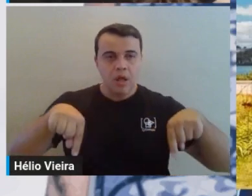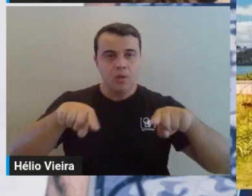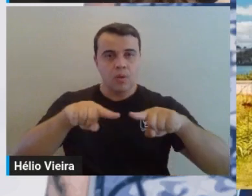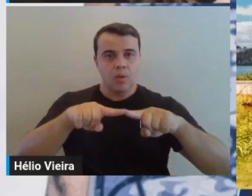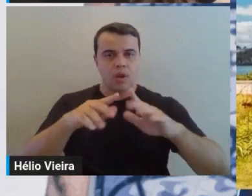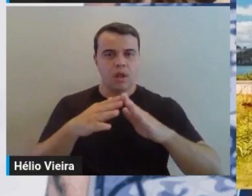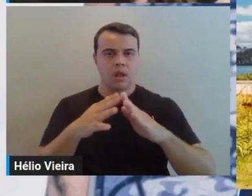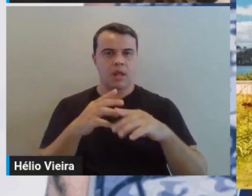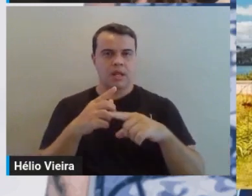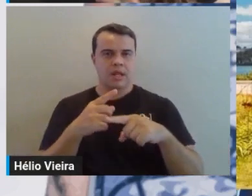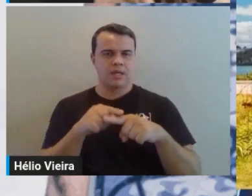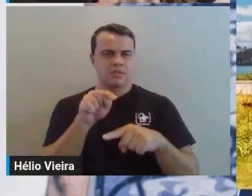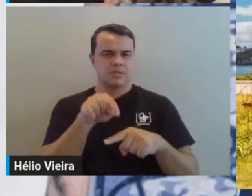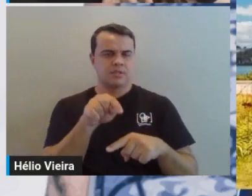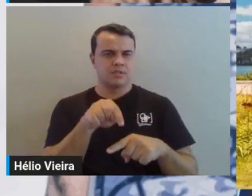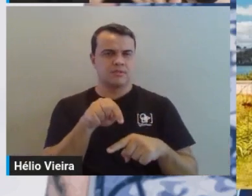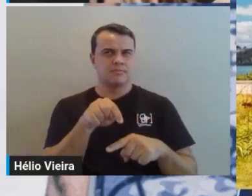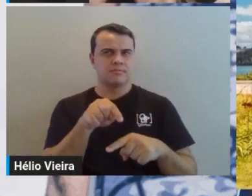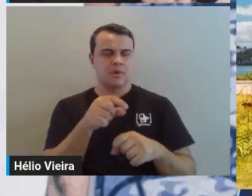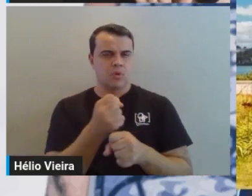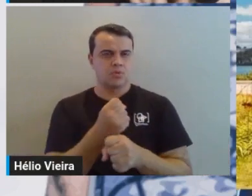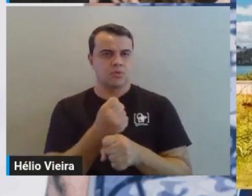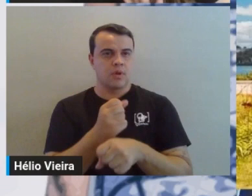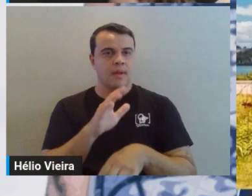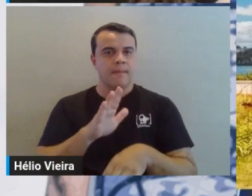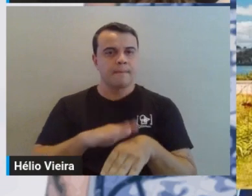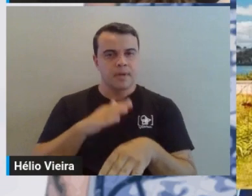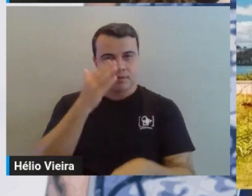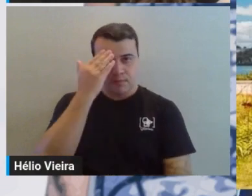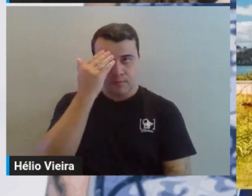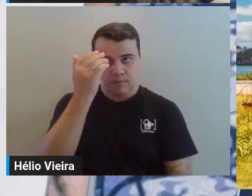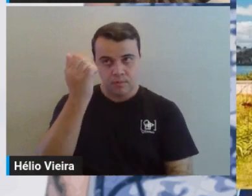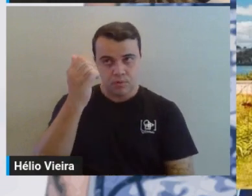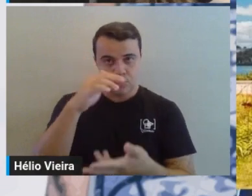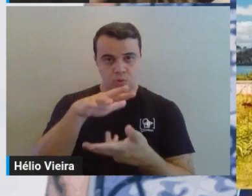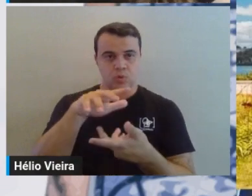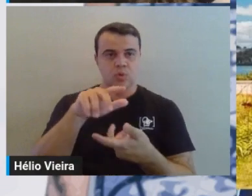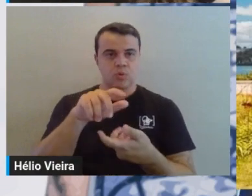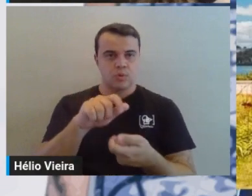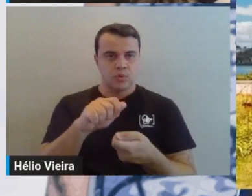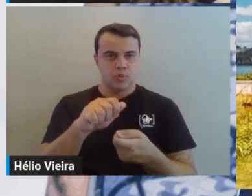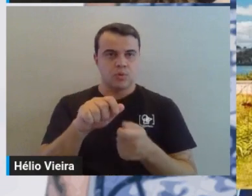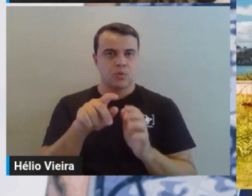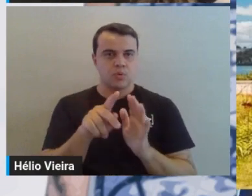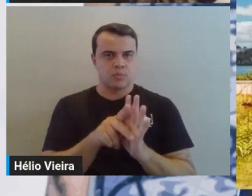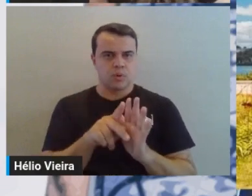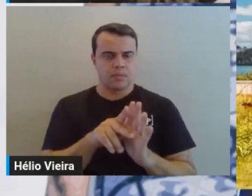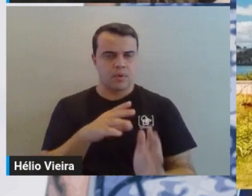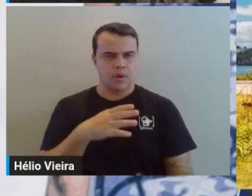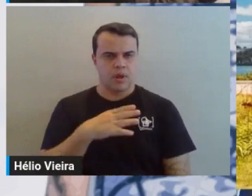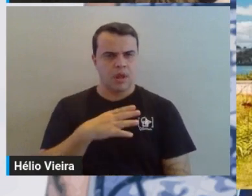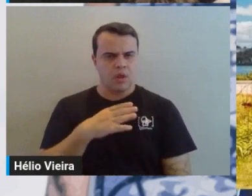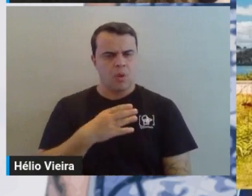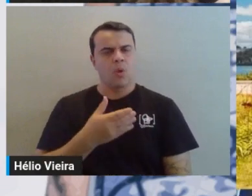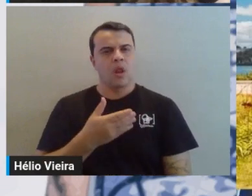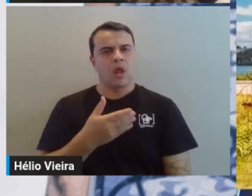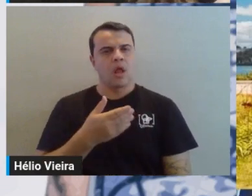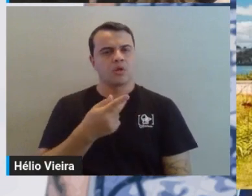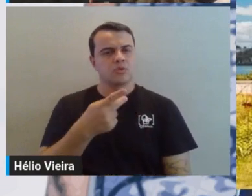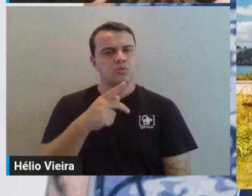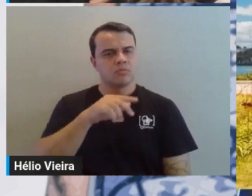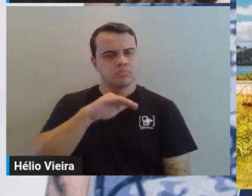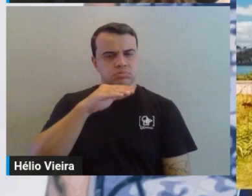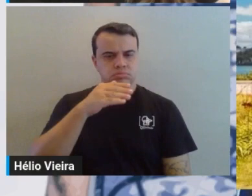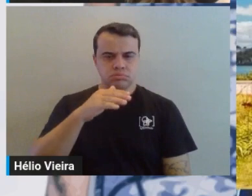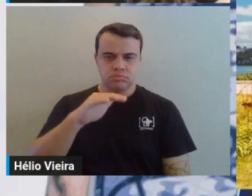um dos equipamentos que é mais conhecido mundialmente, tanto pela ousadia, né, das suas